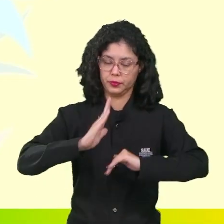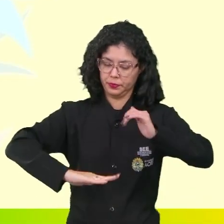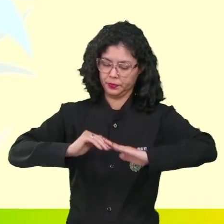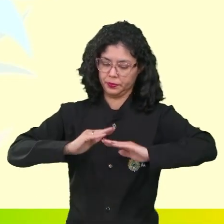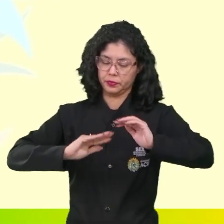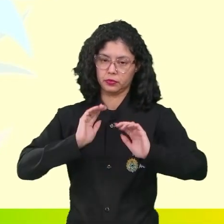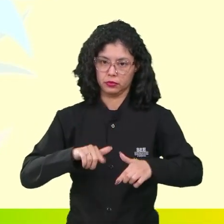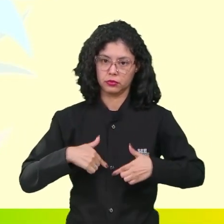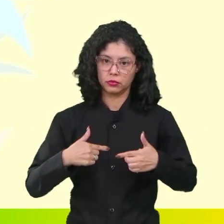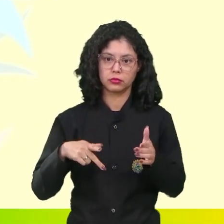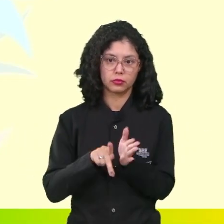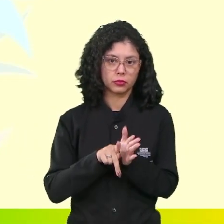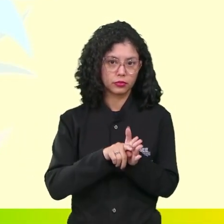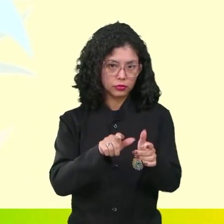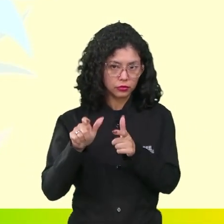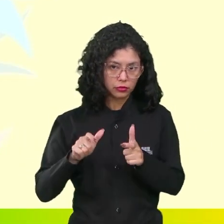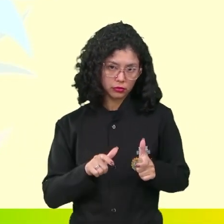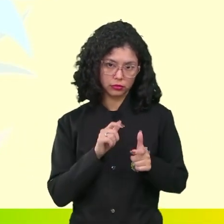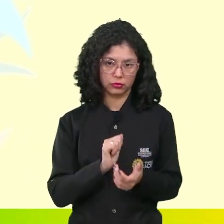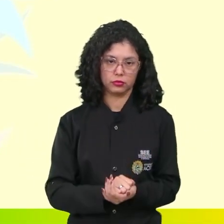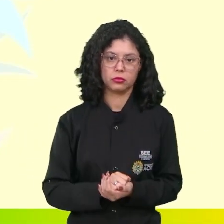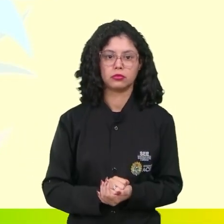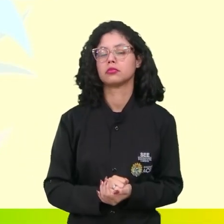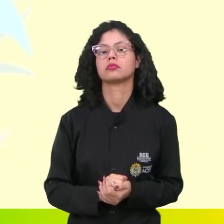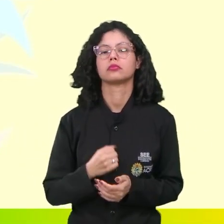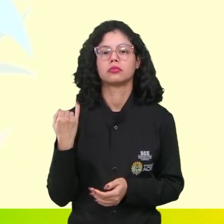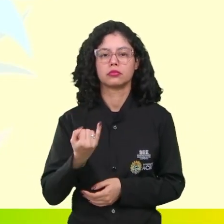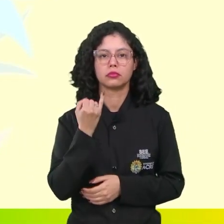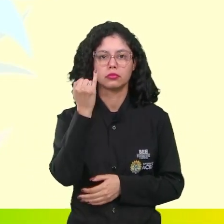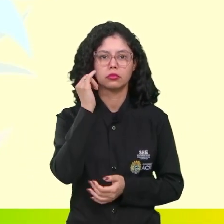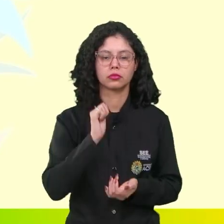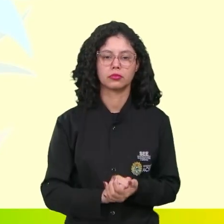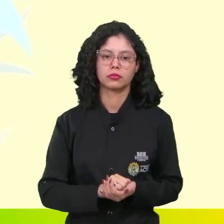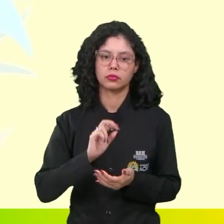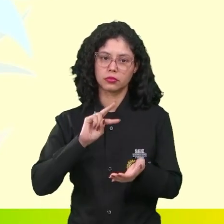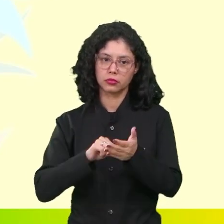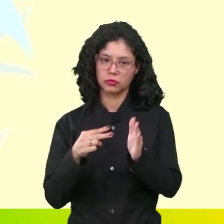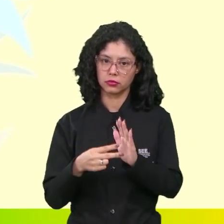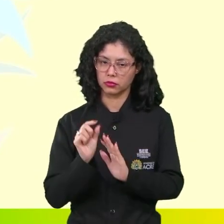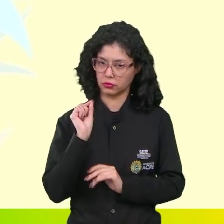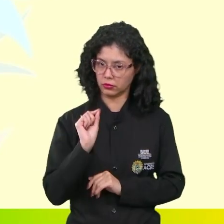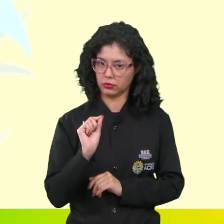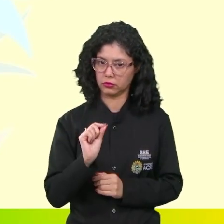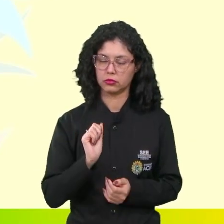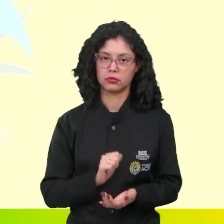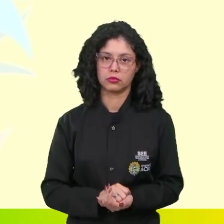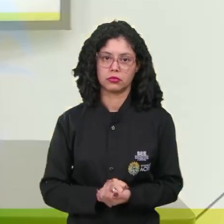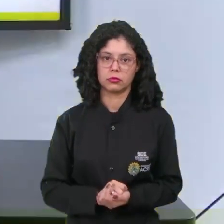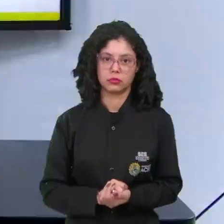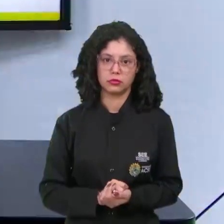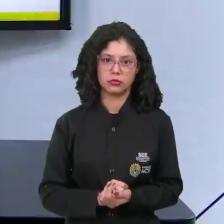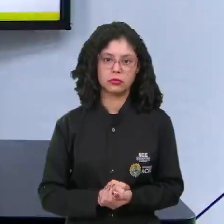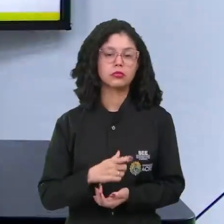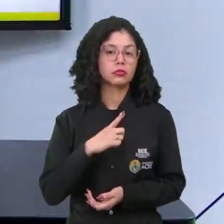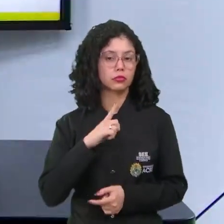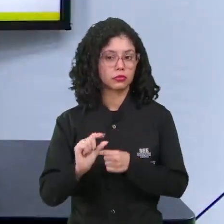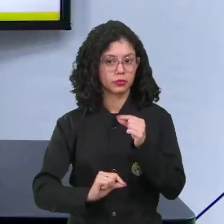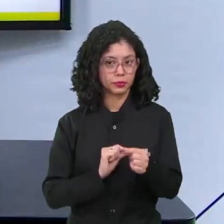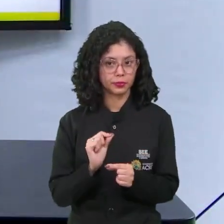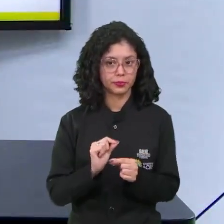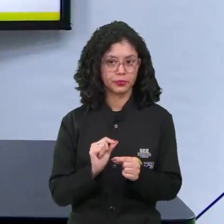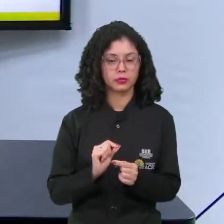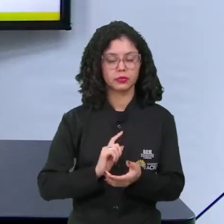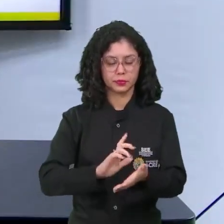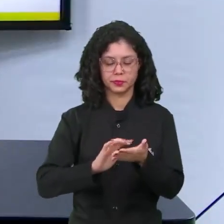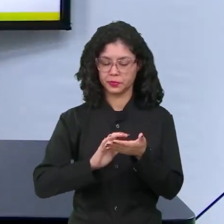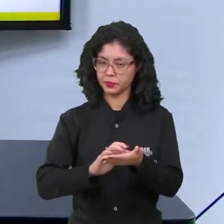de determinadas áreas e especialistas. Isso significa dizer que eu tenho ali o meio